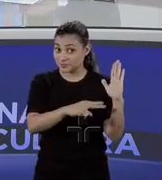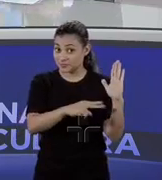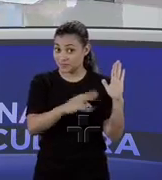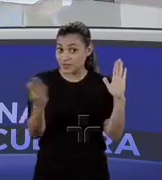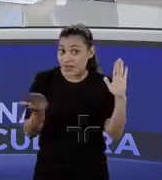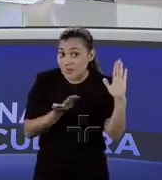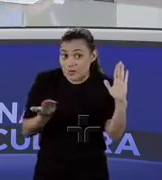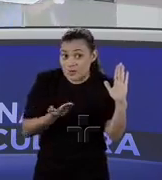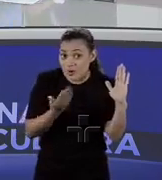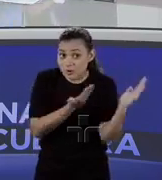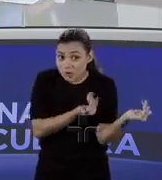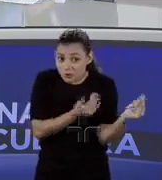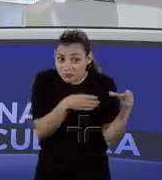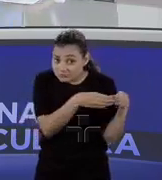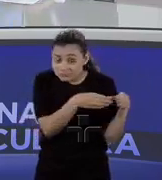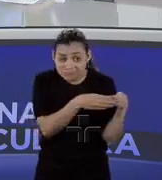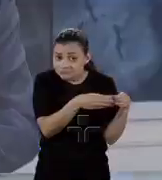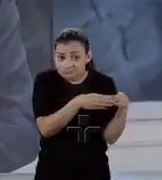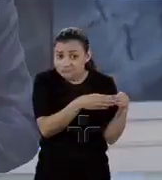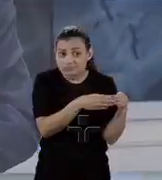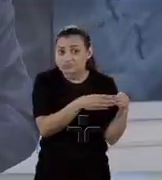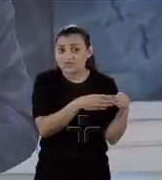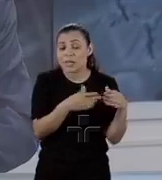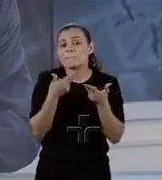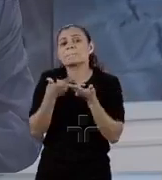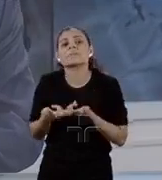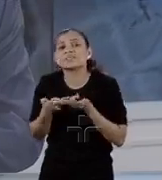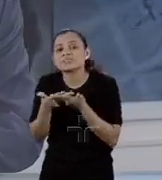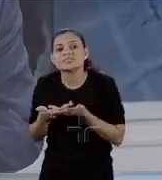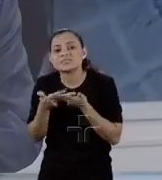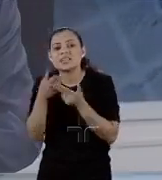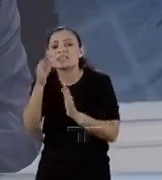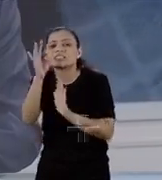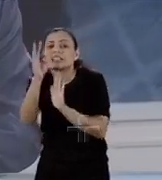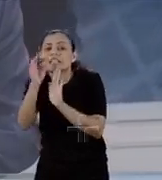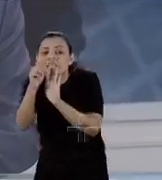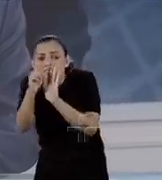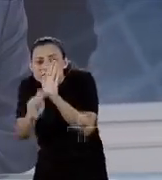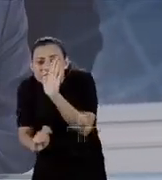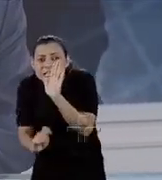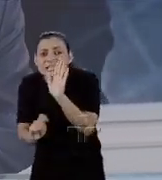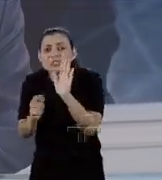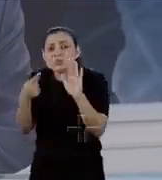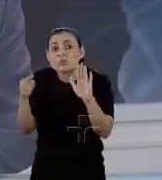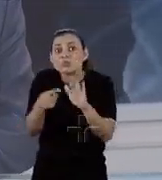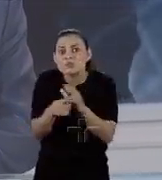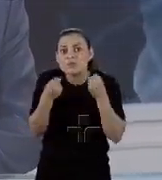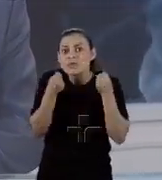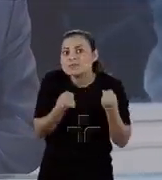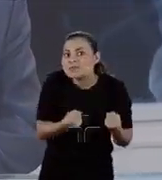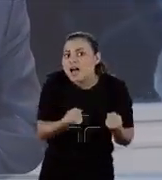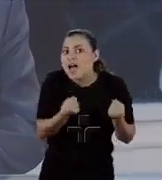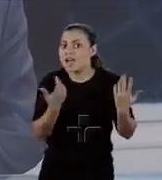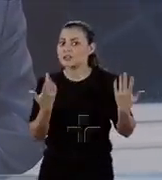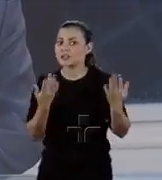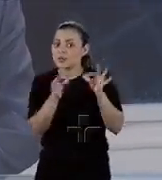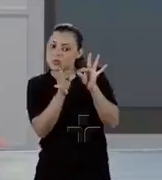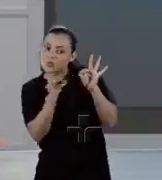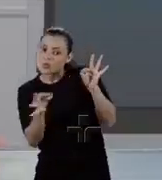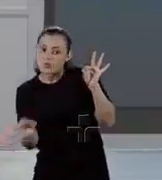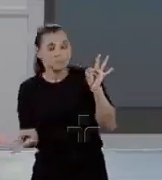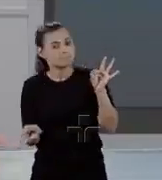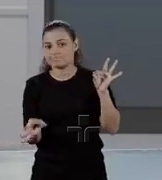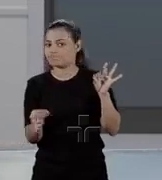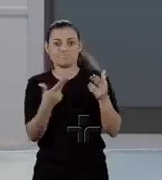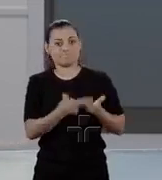não têm, jovens, paciência, entre aspas, de ler um texto mais elaborado, um texto mais longo. Então, isso daí,